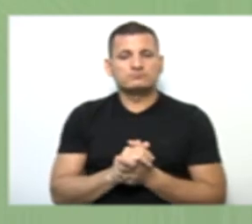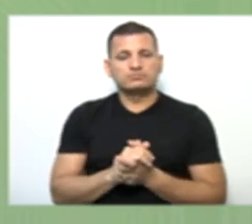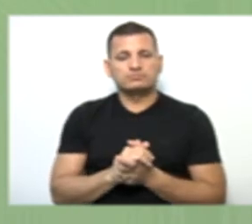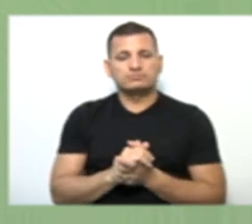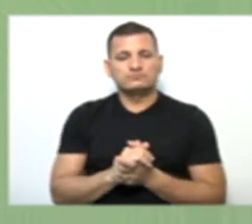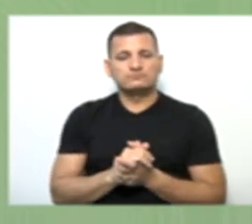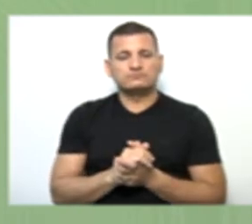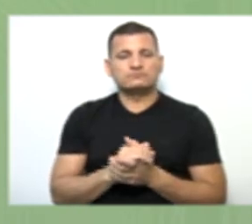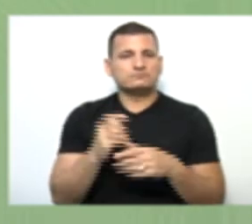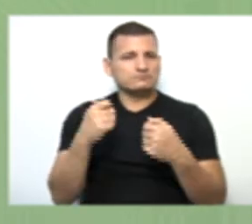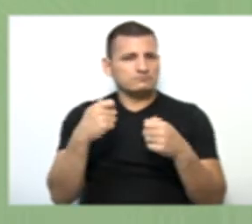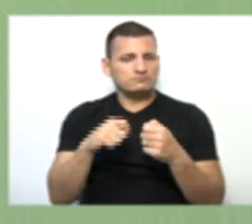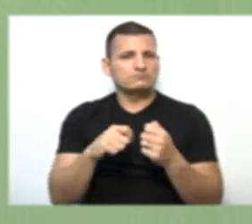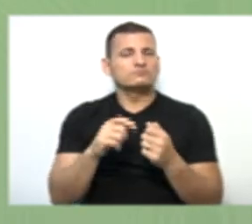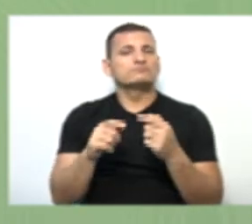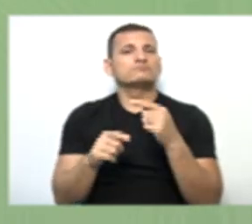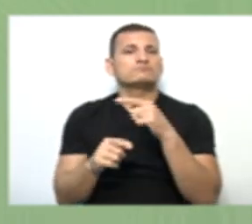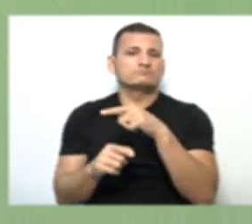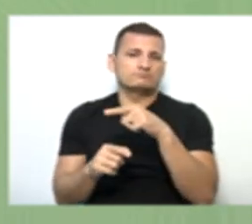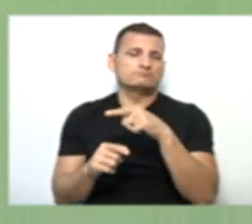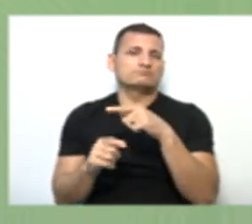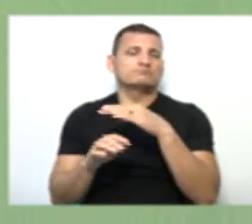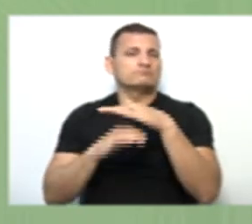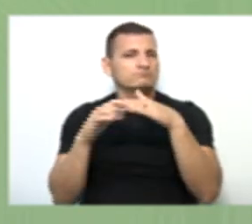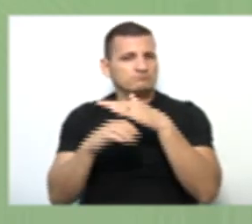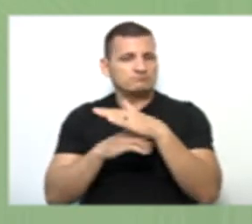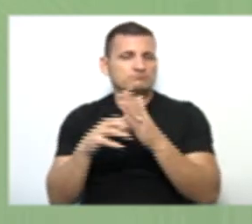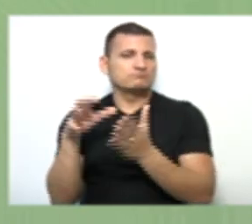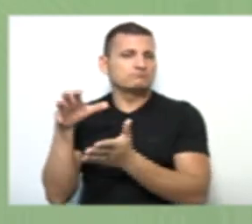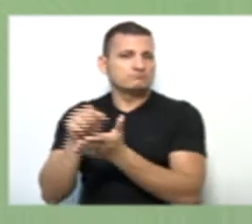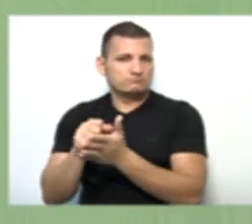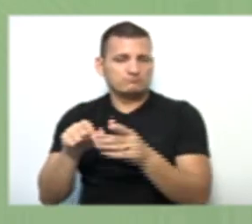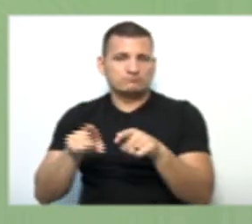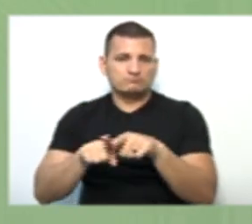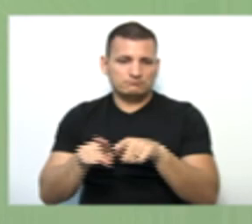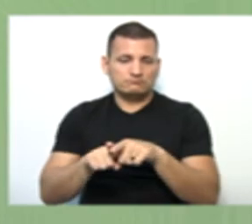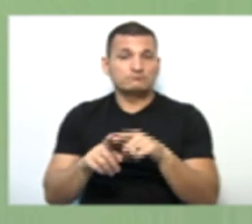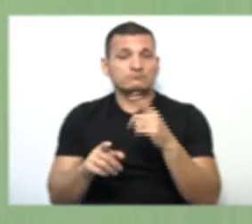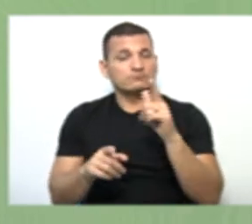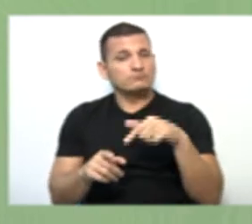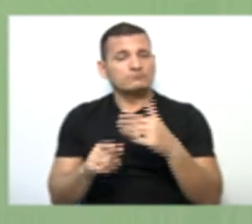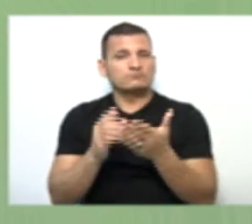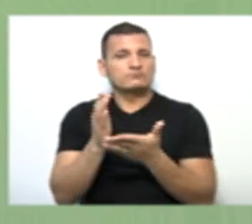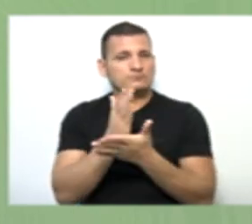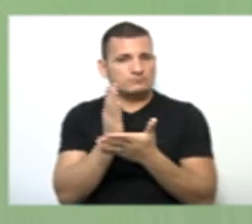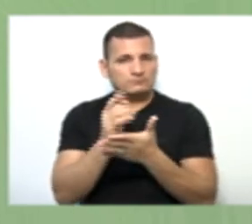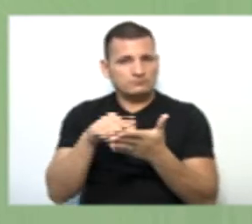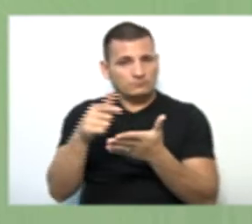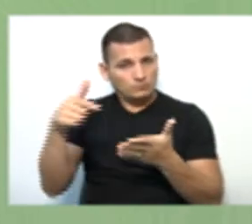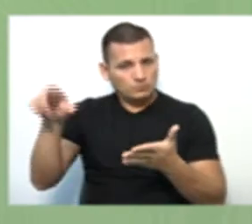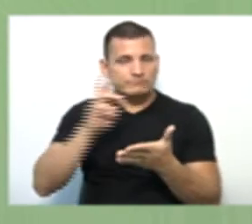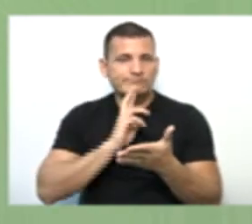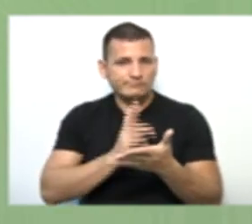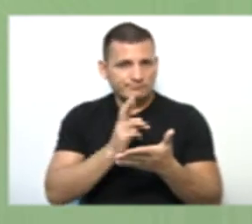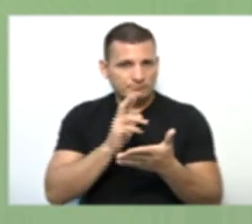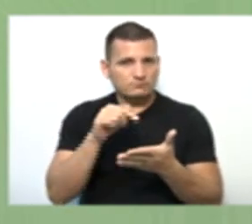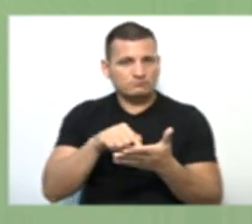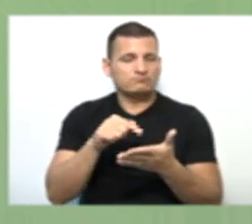ser registrado no órgão do comércio. Então, um outro livro, né, que é obrigatório